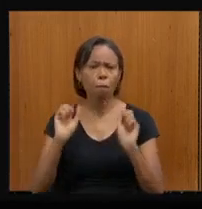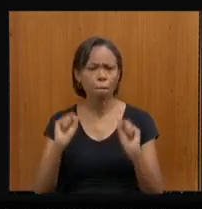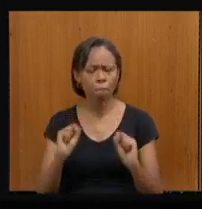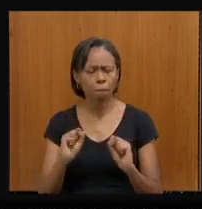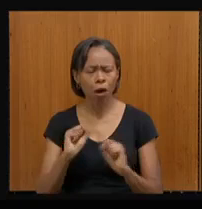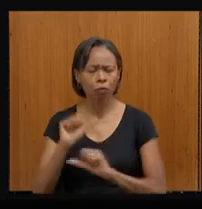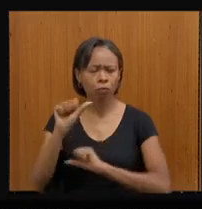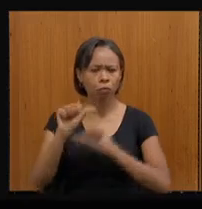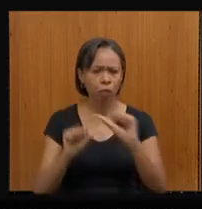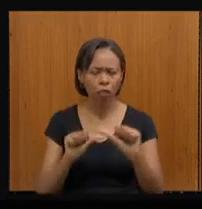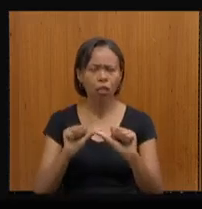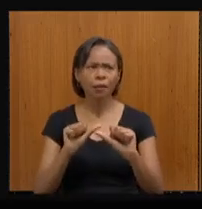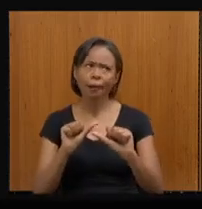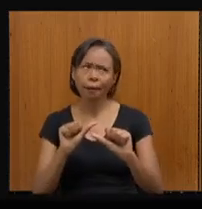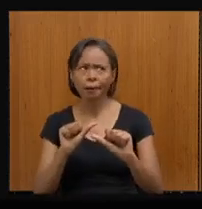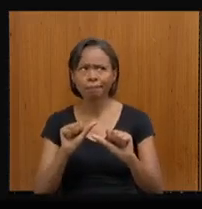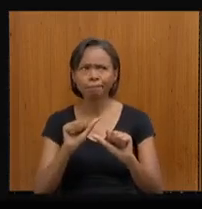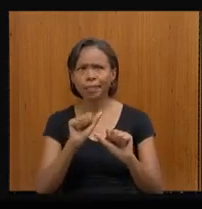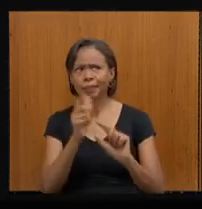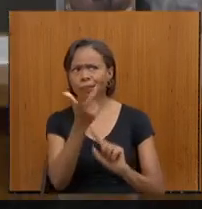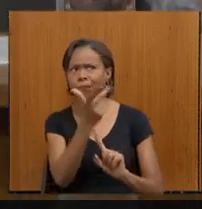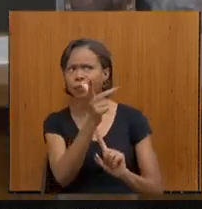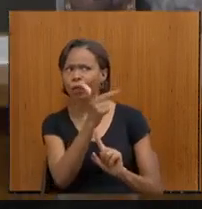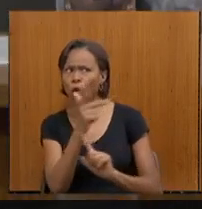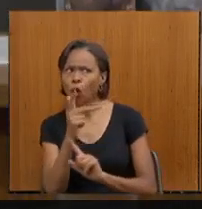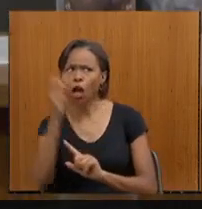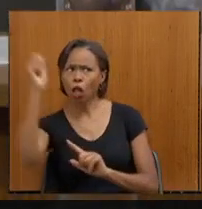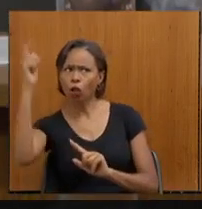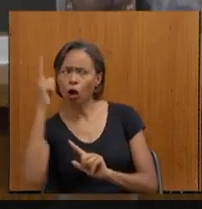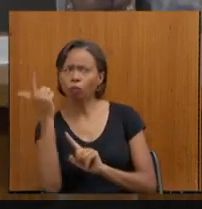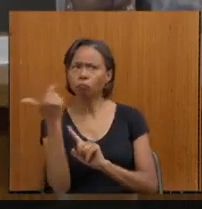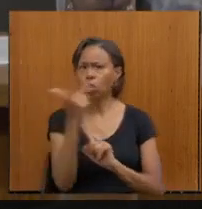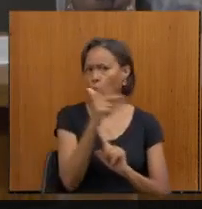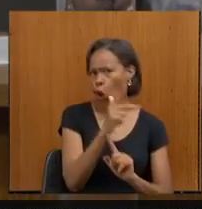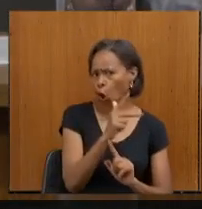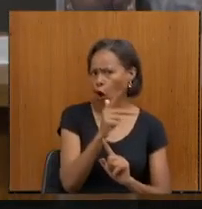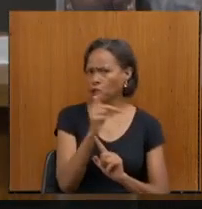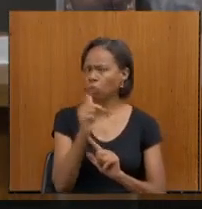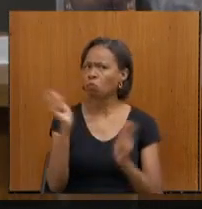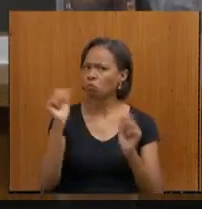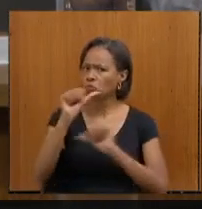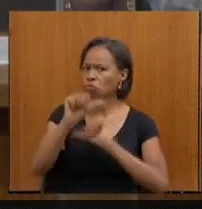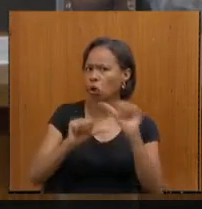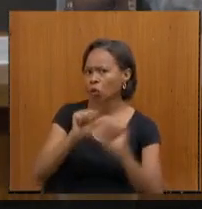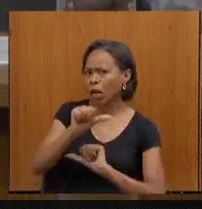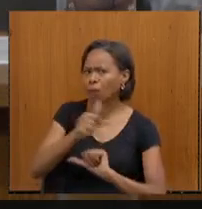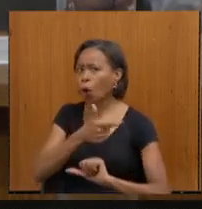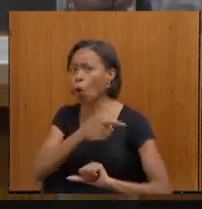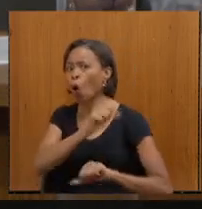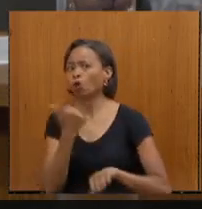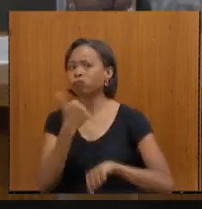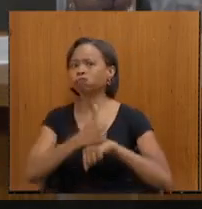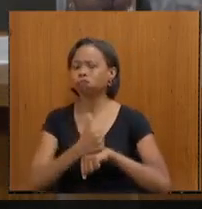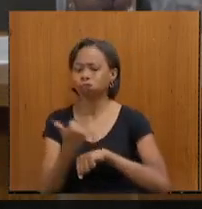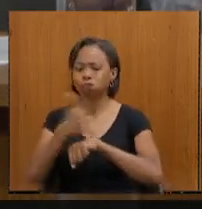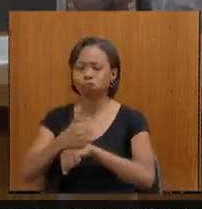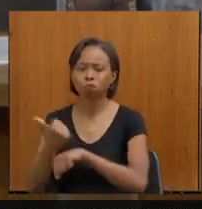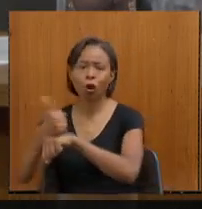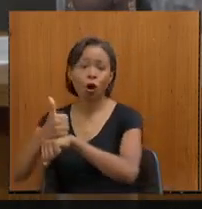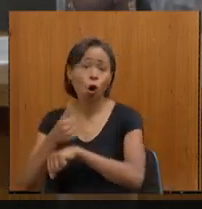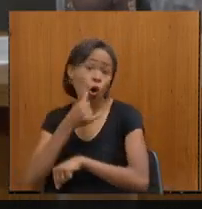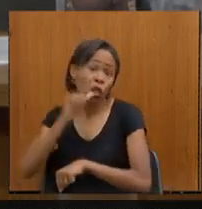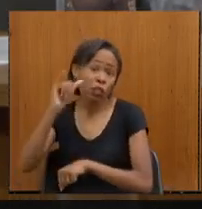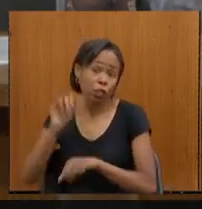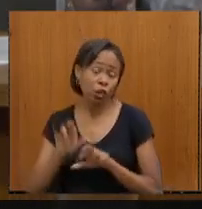solar eólica vamos usar esses exemplos e transformar isso em outros Fontes ou em Outras aplicações